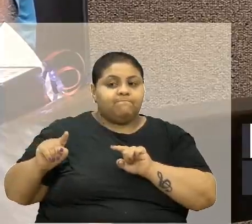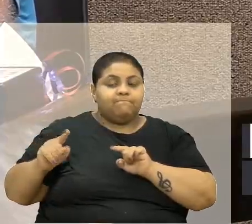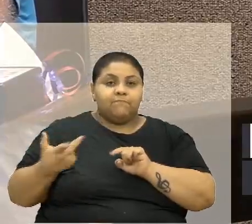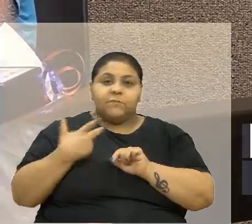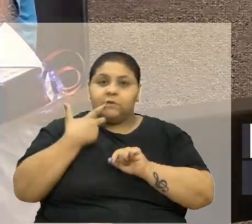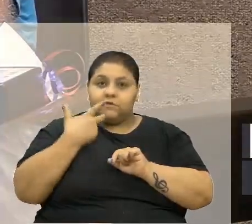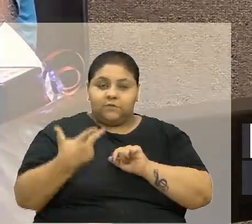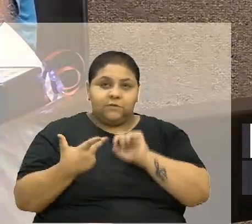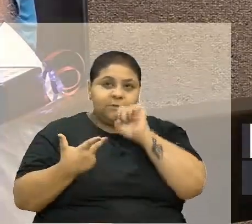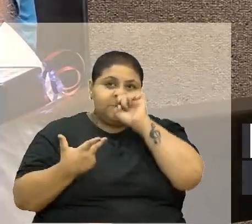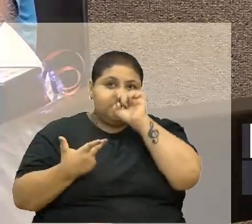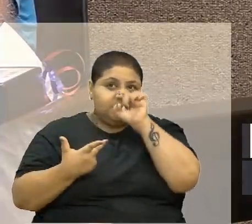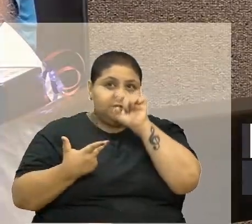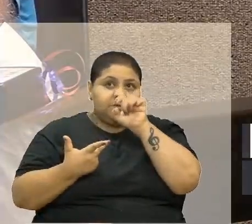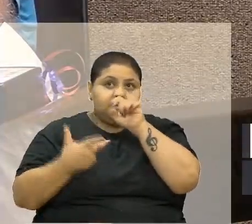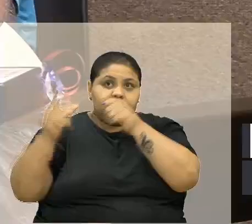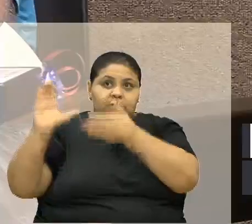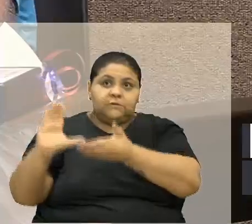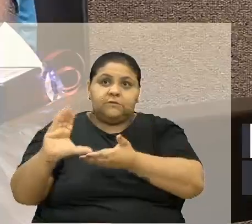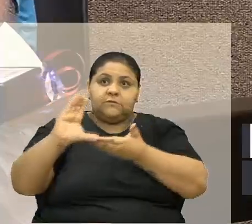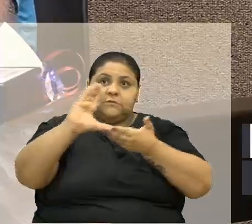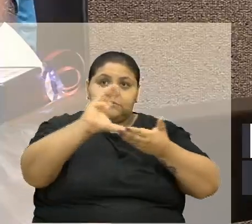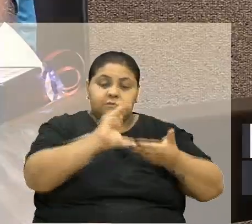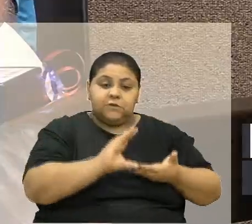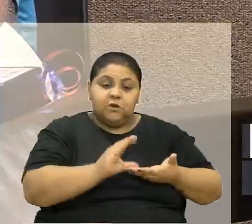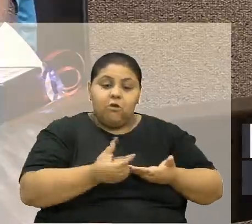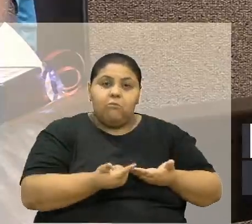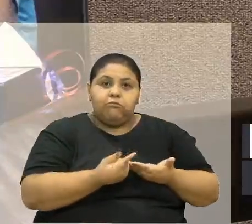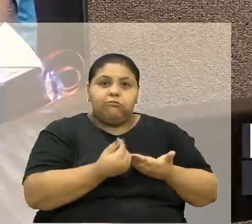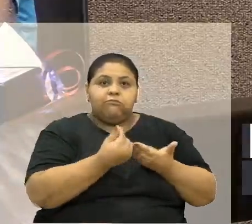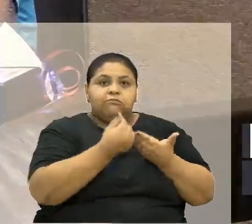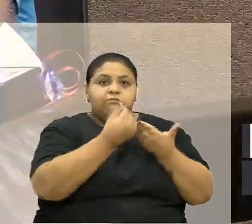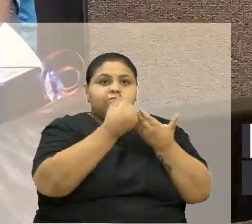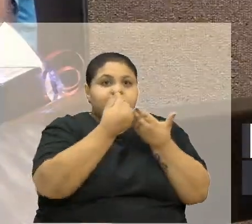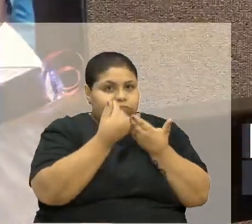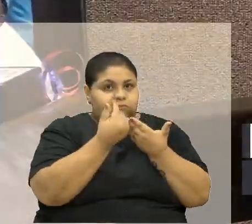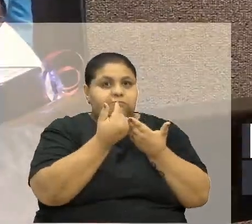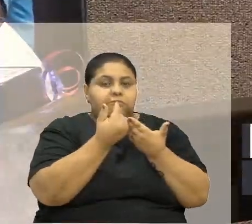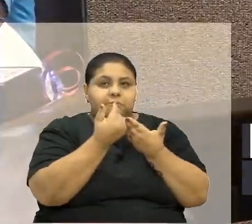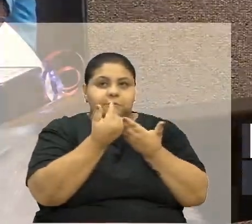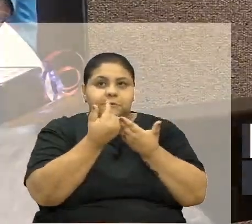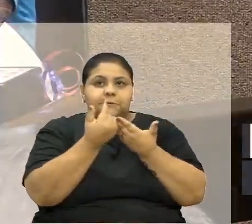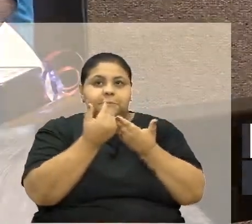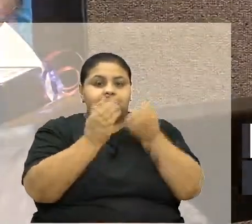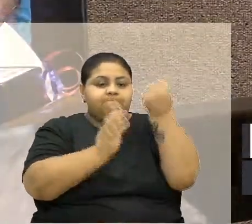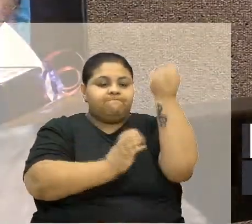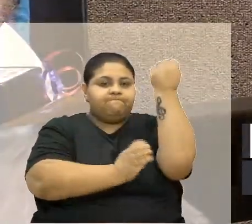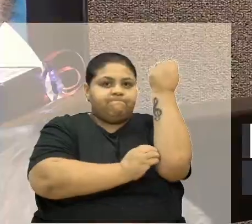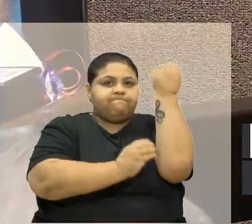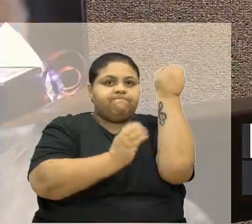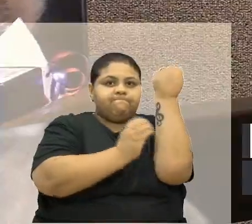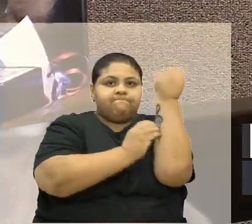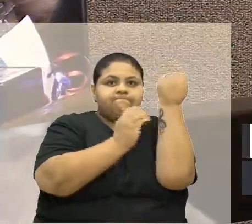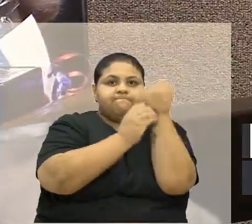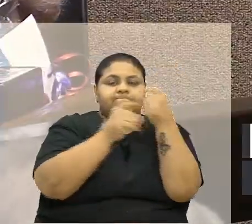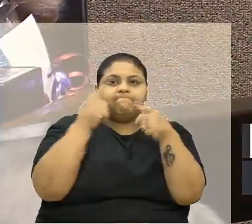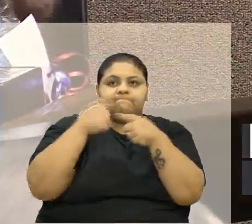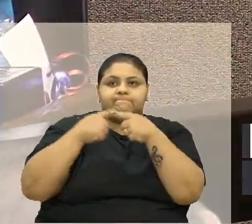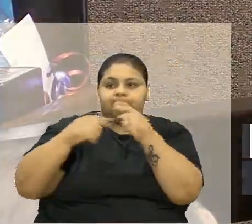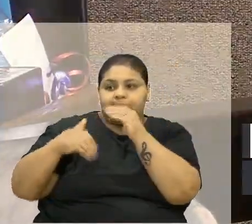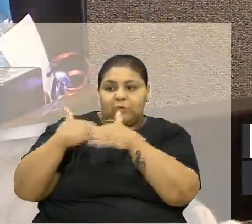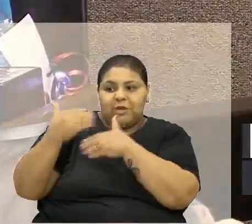falar, são investimentos vultuosos, são investimentos burocráticos por conta desse processo